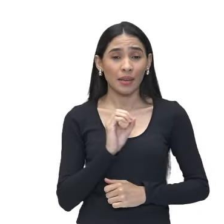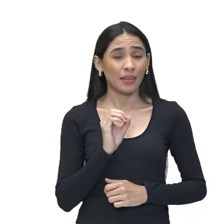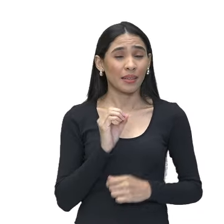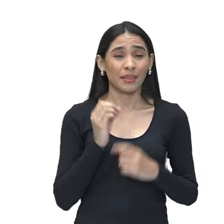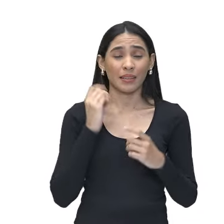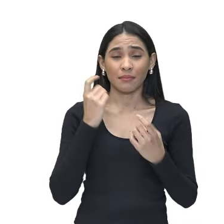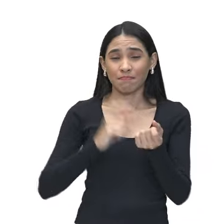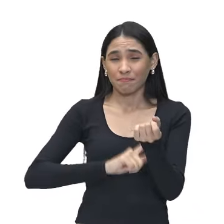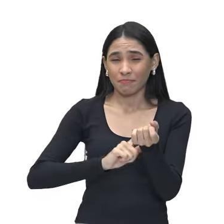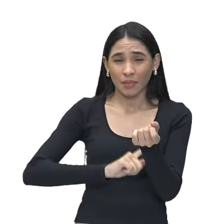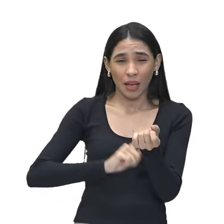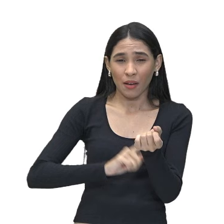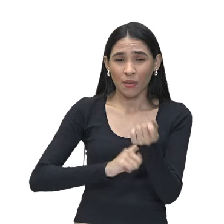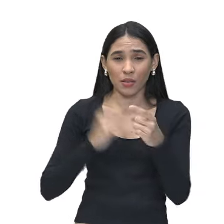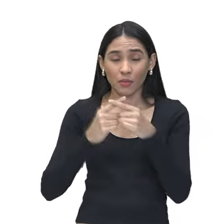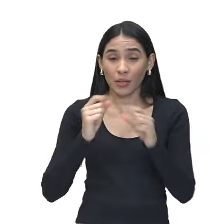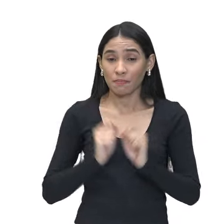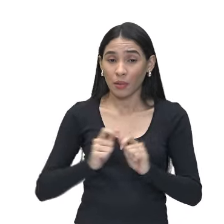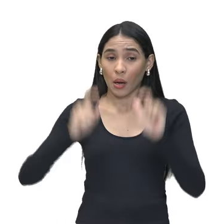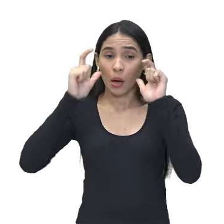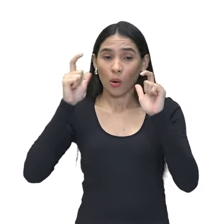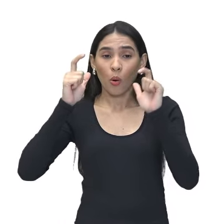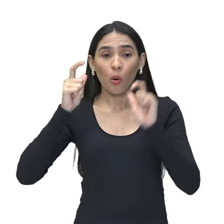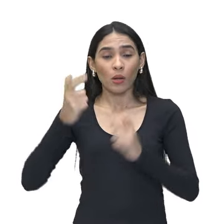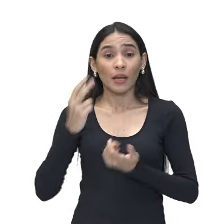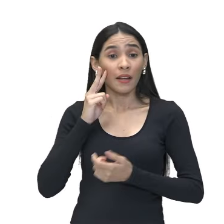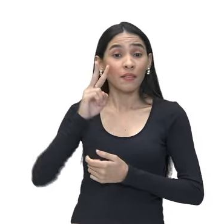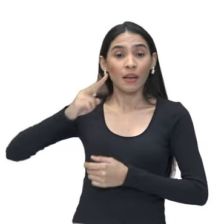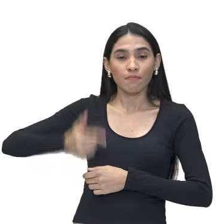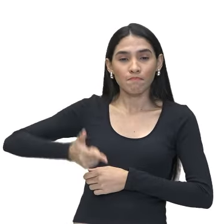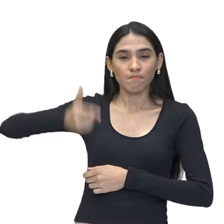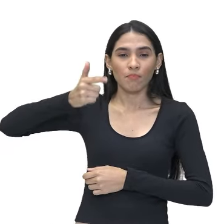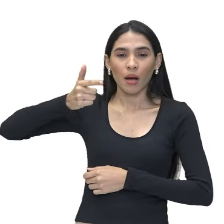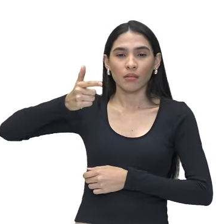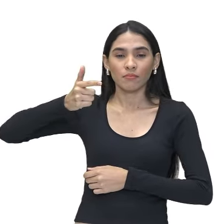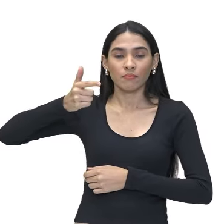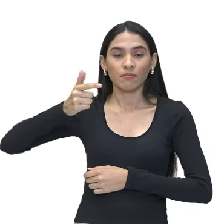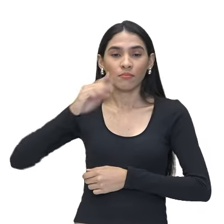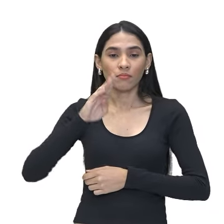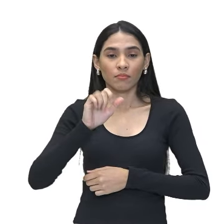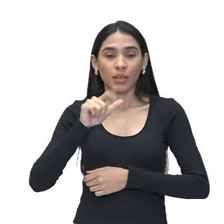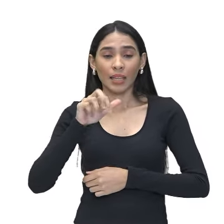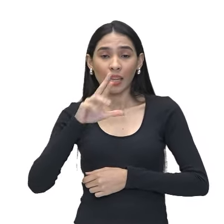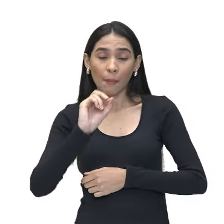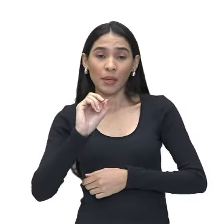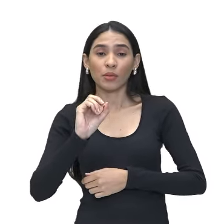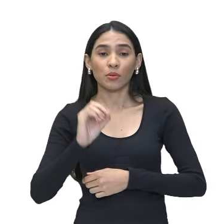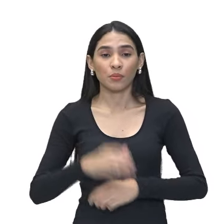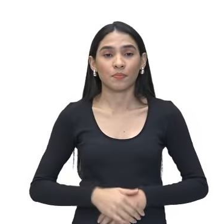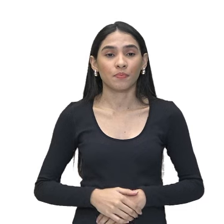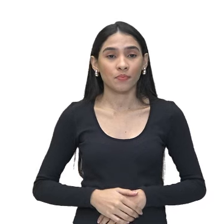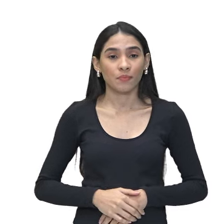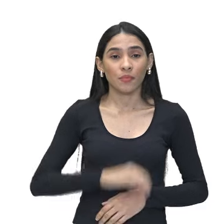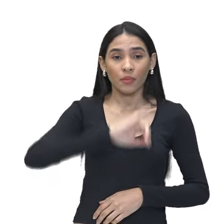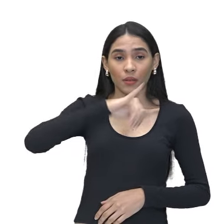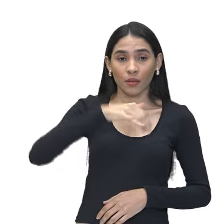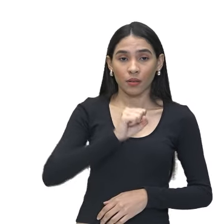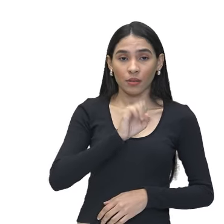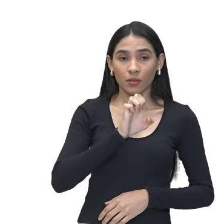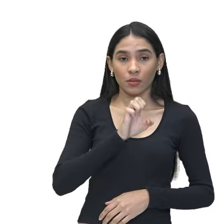ao acordar com Teca mirando a arma de Belarmino contra ela. José